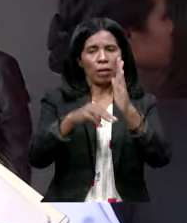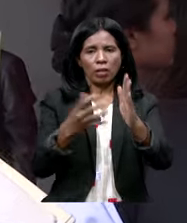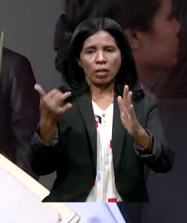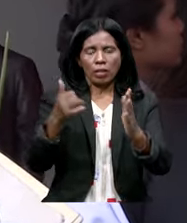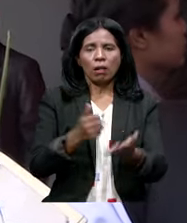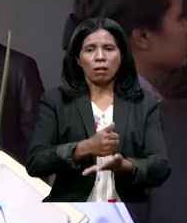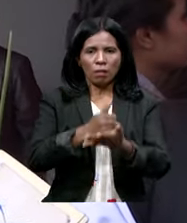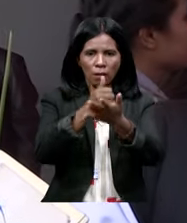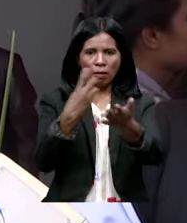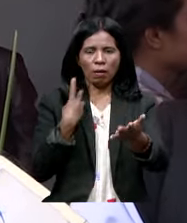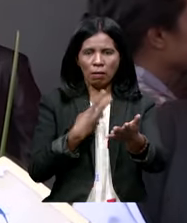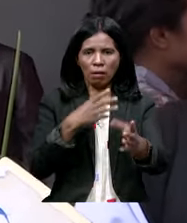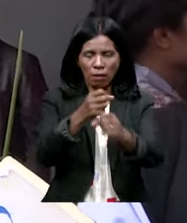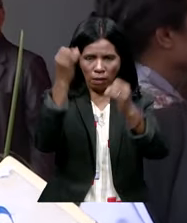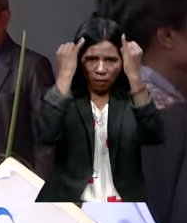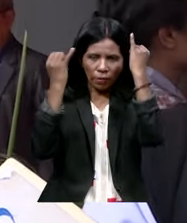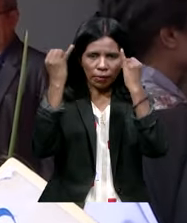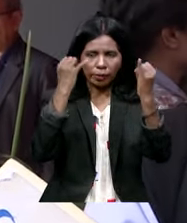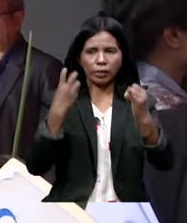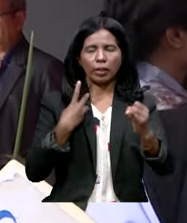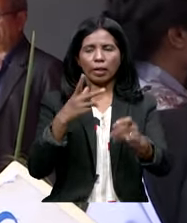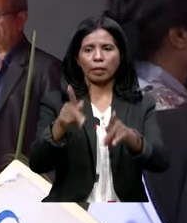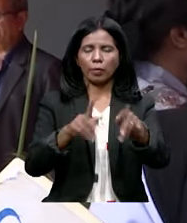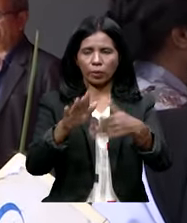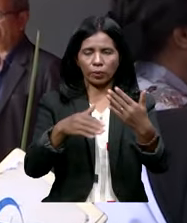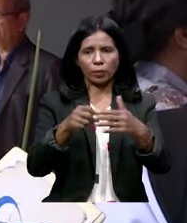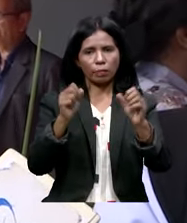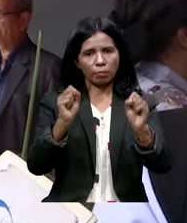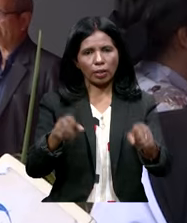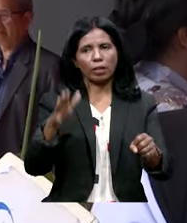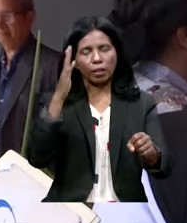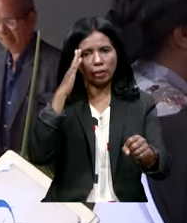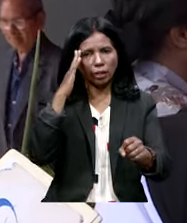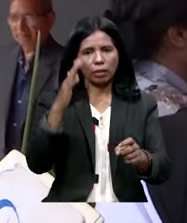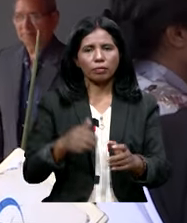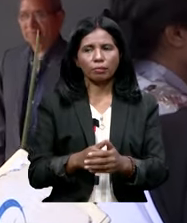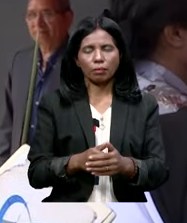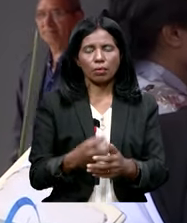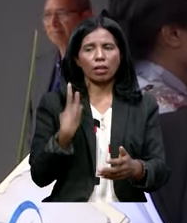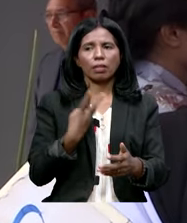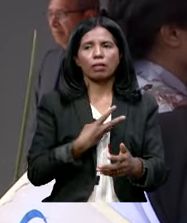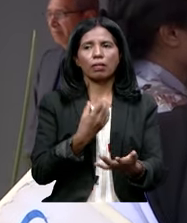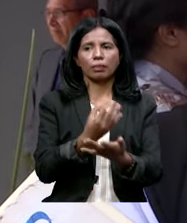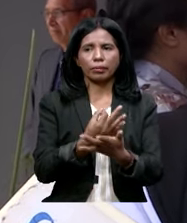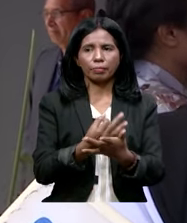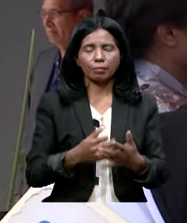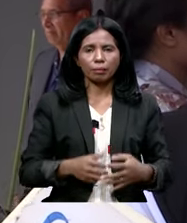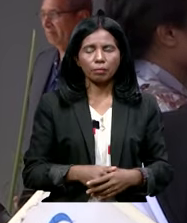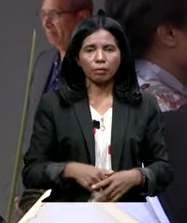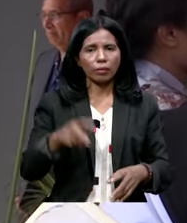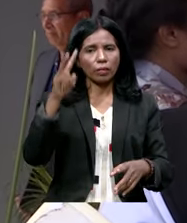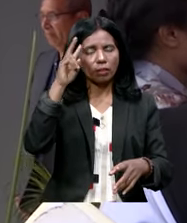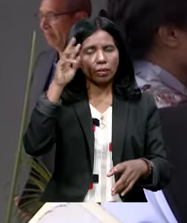ami hodi divulga informasam para itani sosiedade sira bel konyese itani osan.